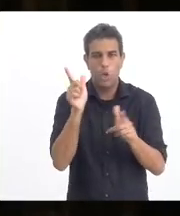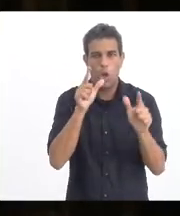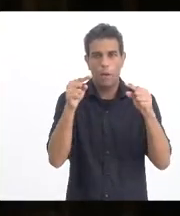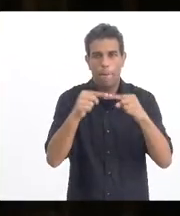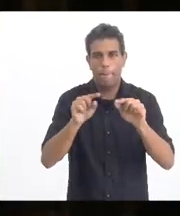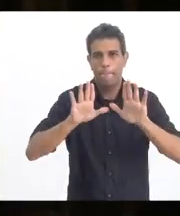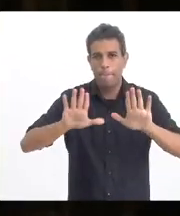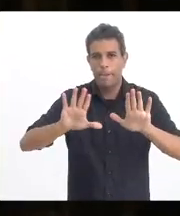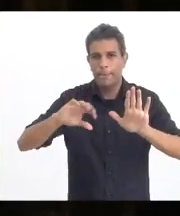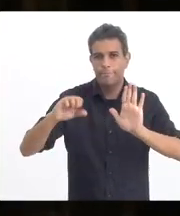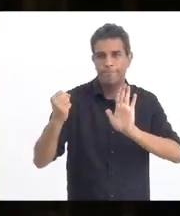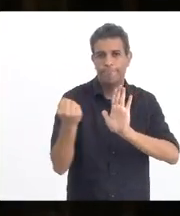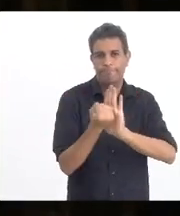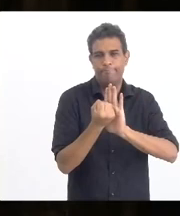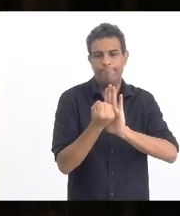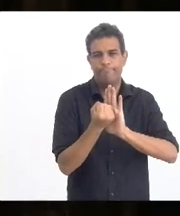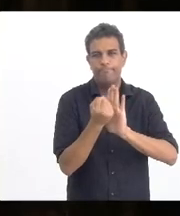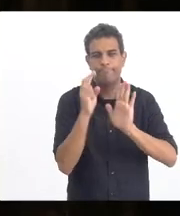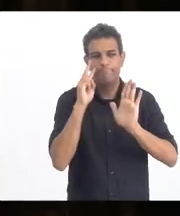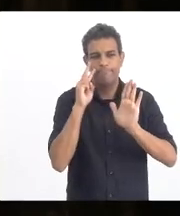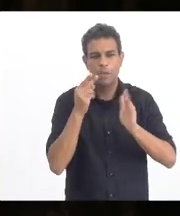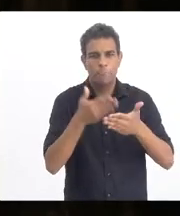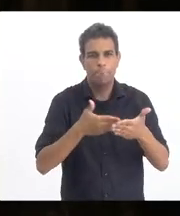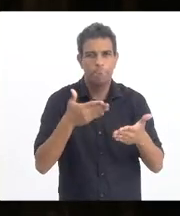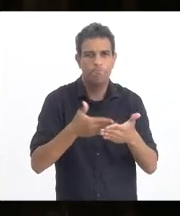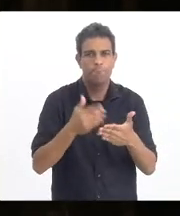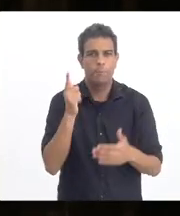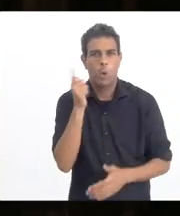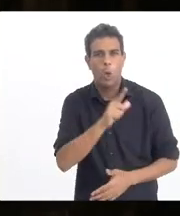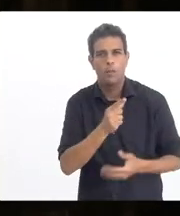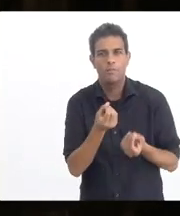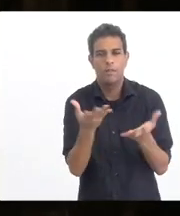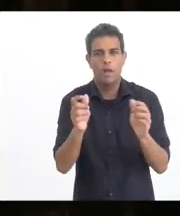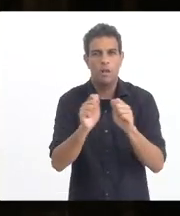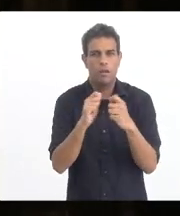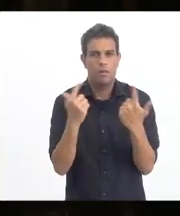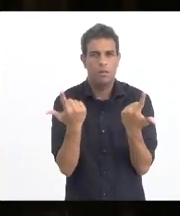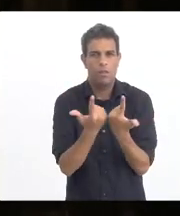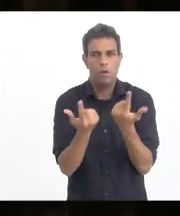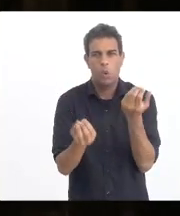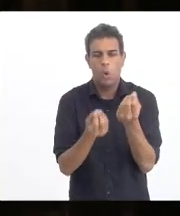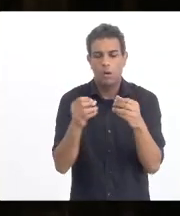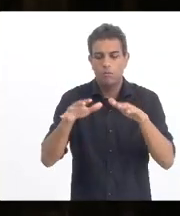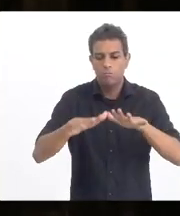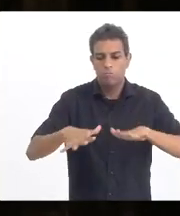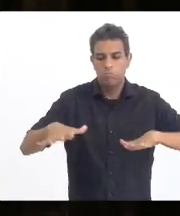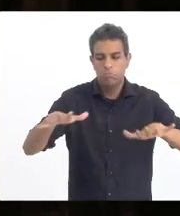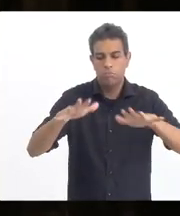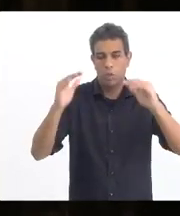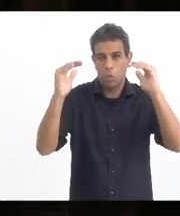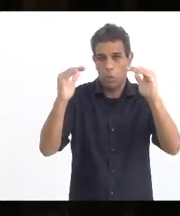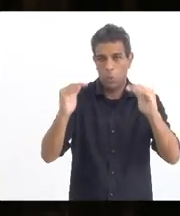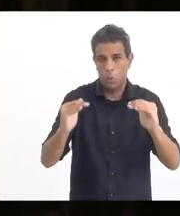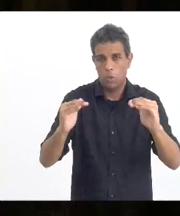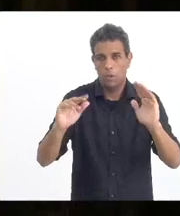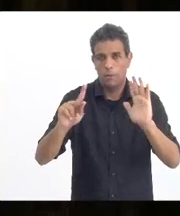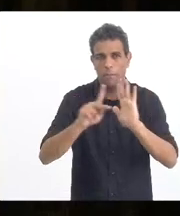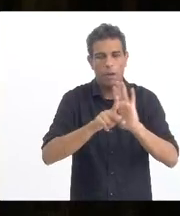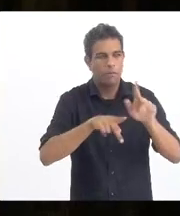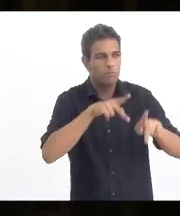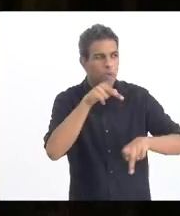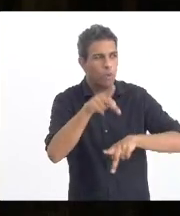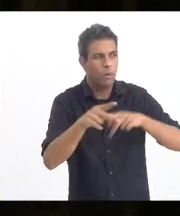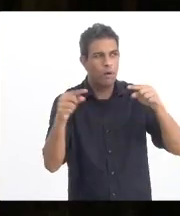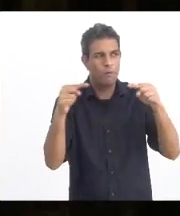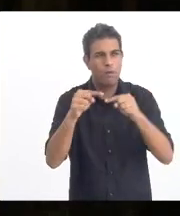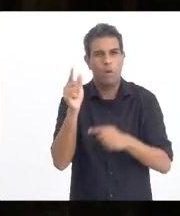Só que o impacto disso nos foi impeditivo trazer para cá. Mas aqui a Casa do Povo pode